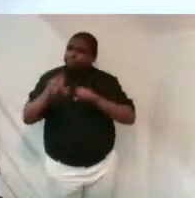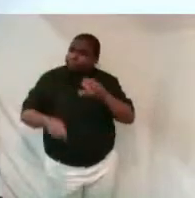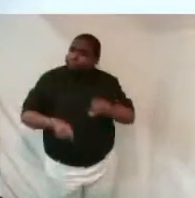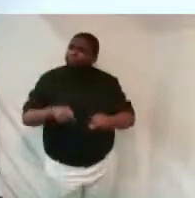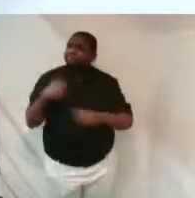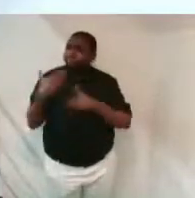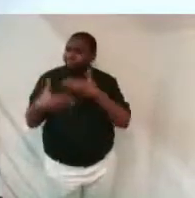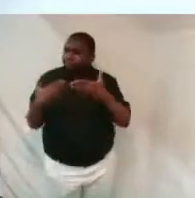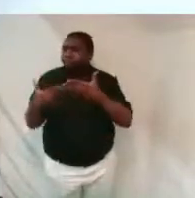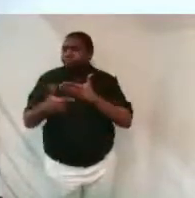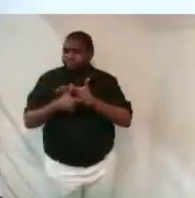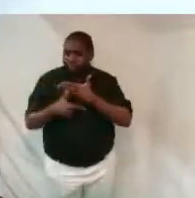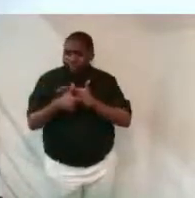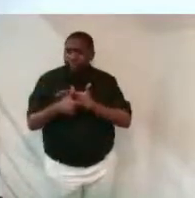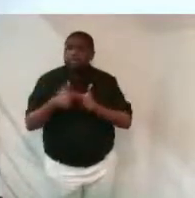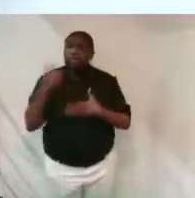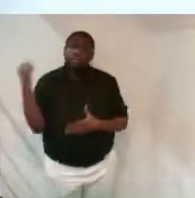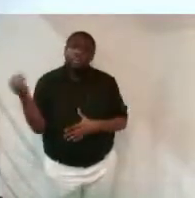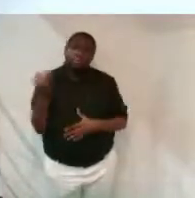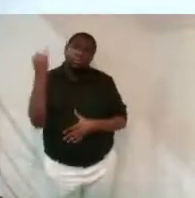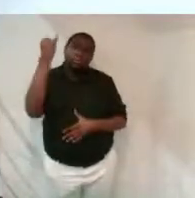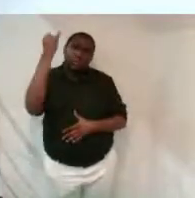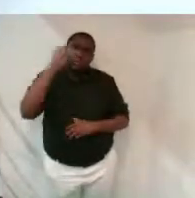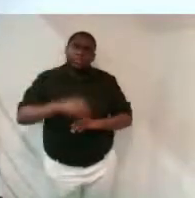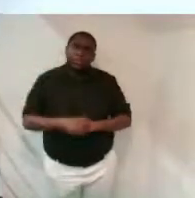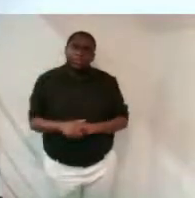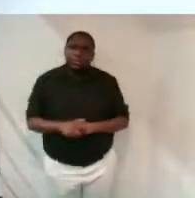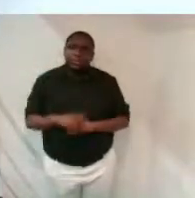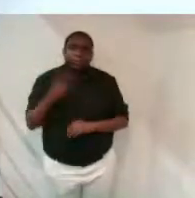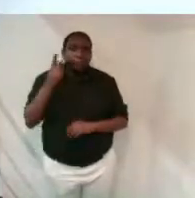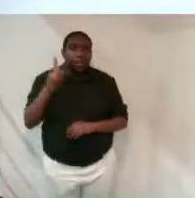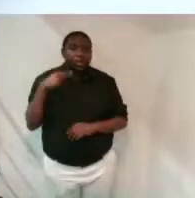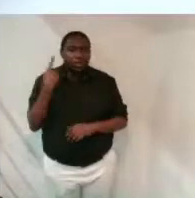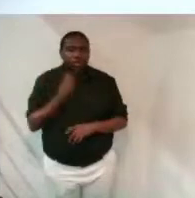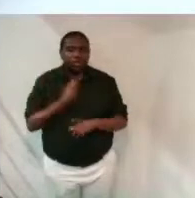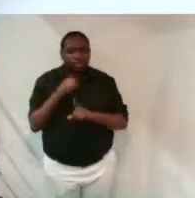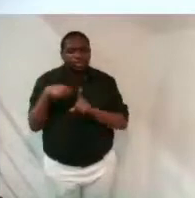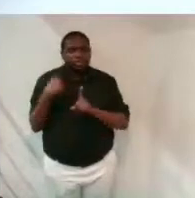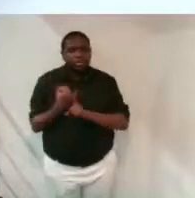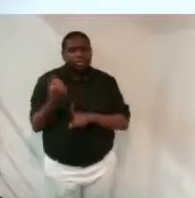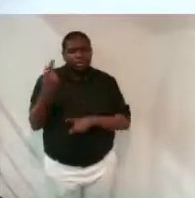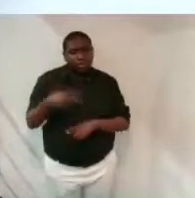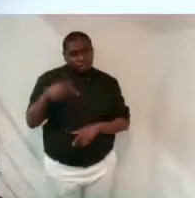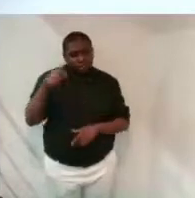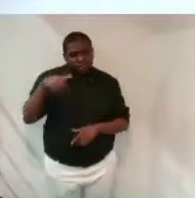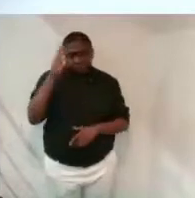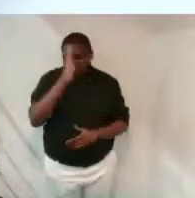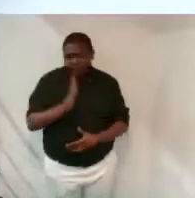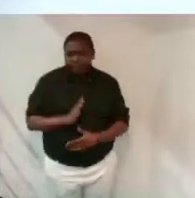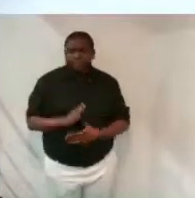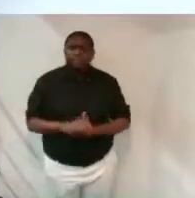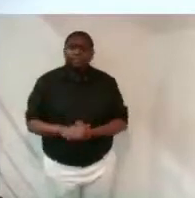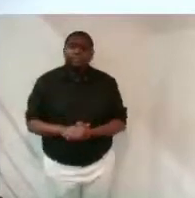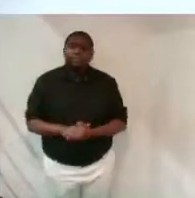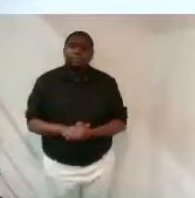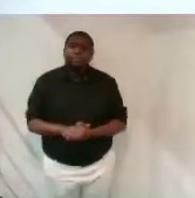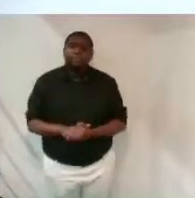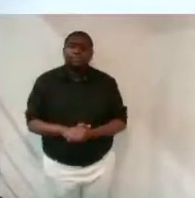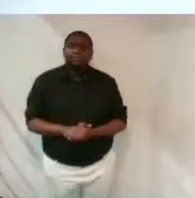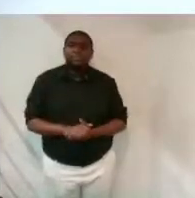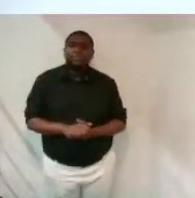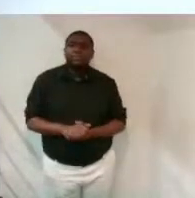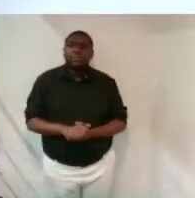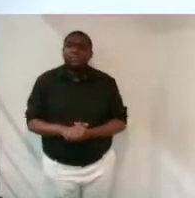desempenham essa função indispensável para todos nós, para a sociedade brasileira. Externalizar, por fim, antes de